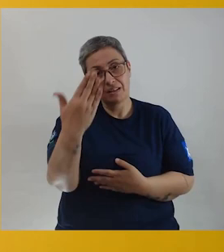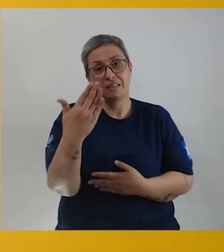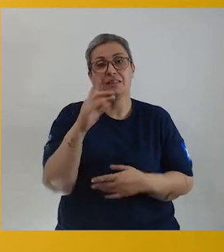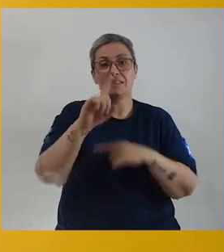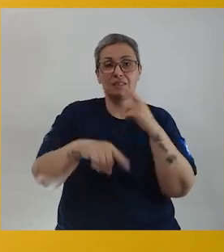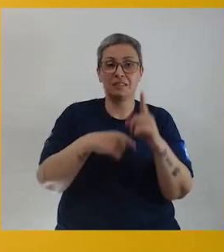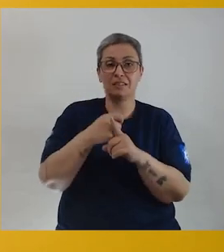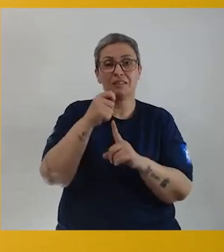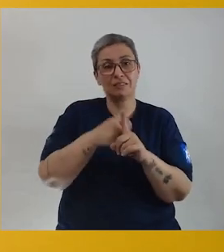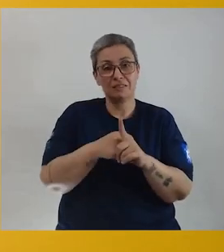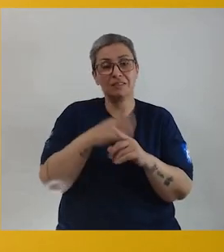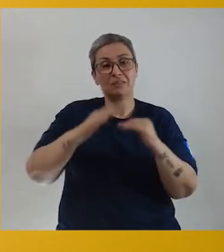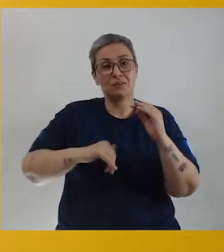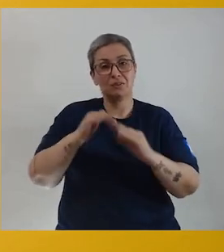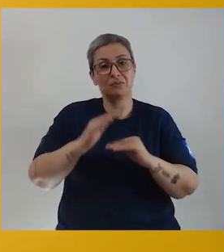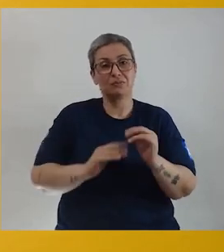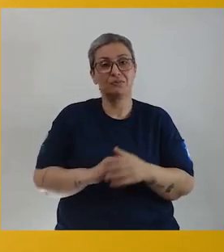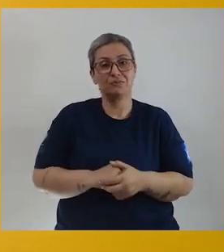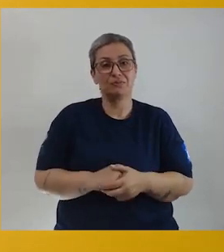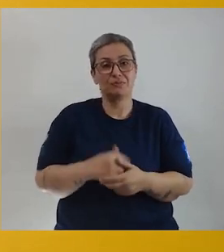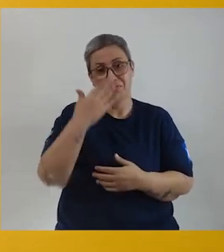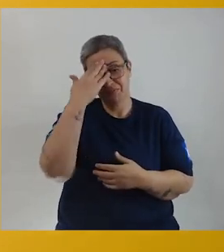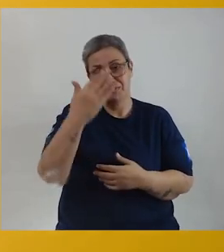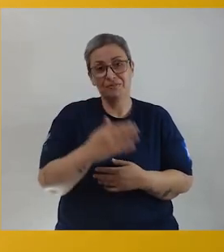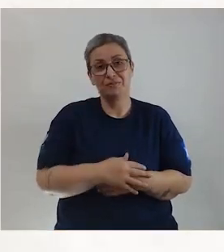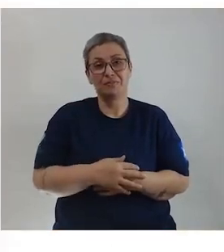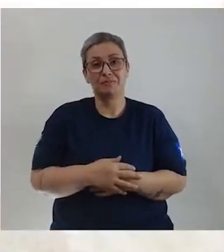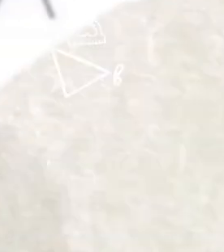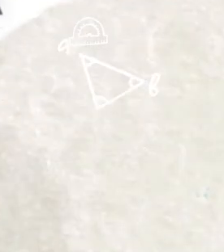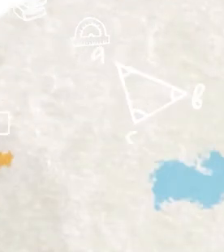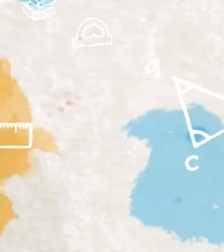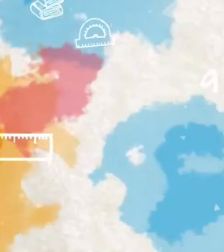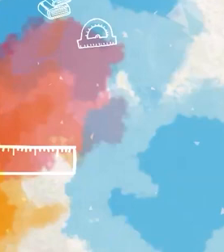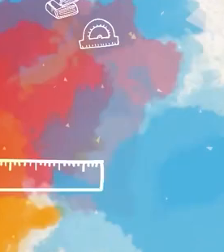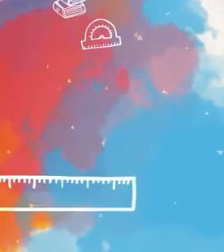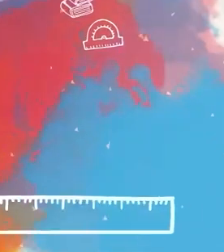Muito obrigada e até a nossa próxima atividade. Obrigada.